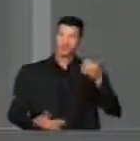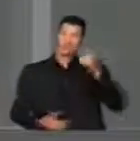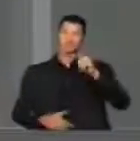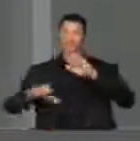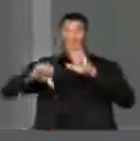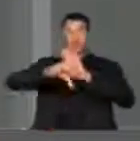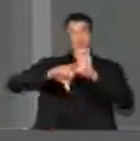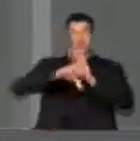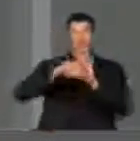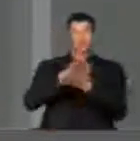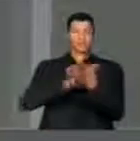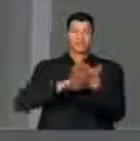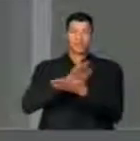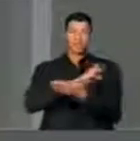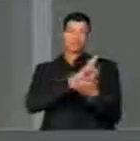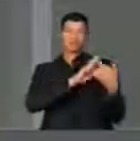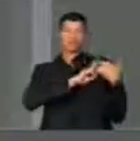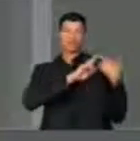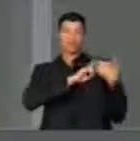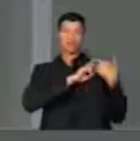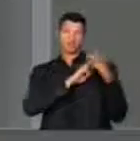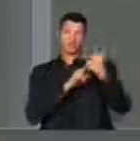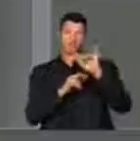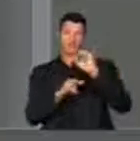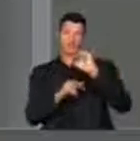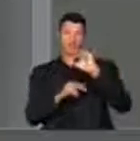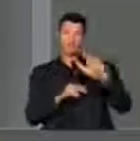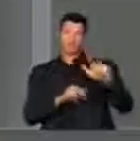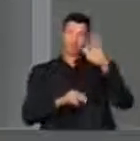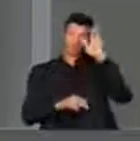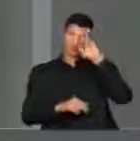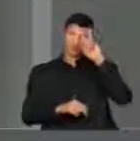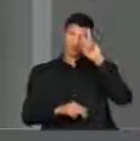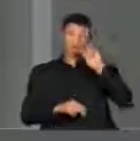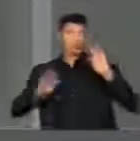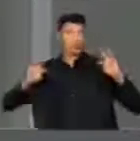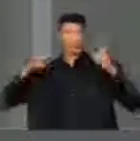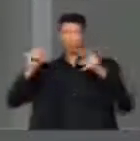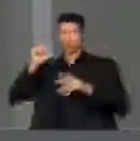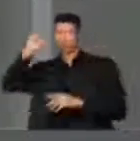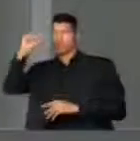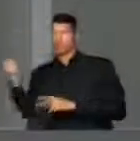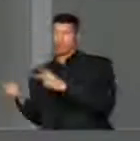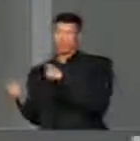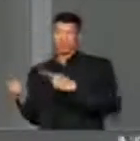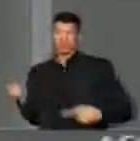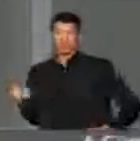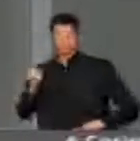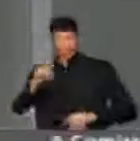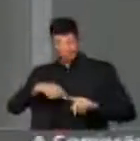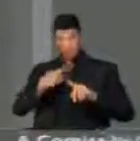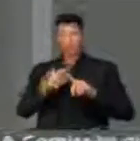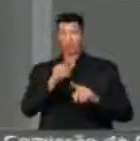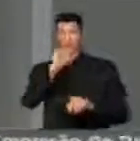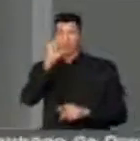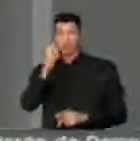existe crime de responsabilidade fiscal e lembrou ainda que todos os ex-presidentes e a maioria dos